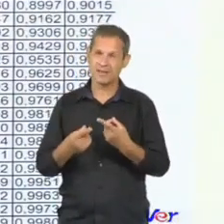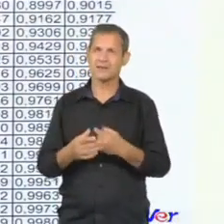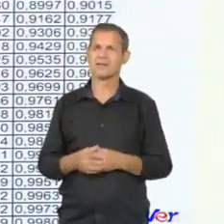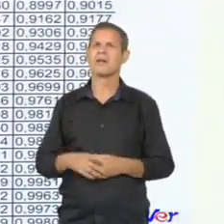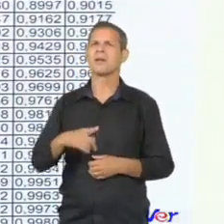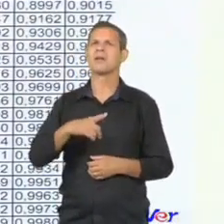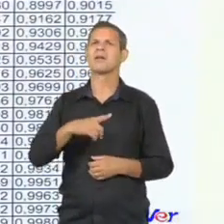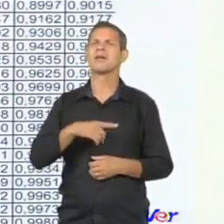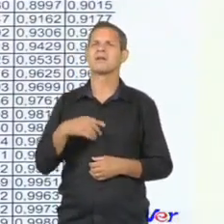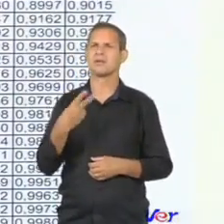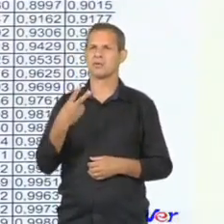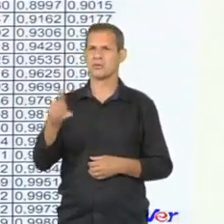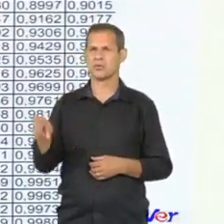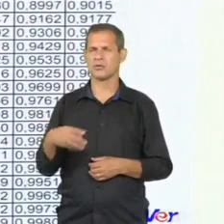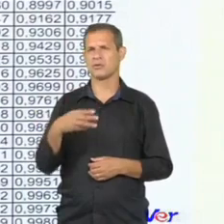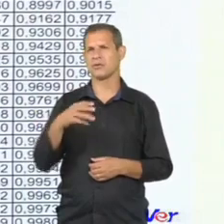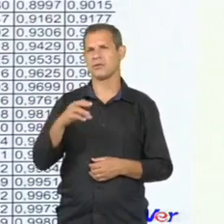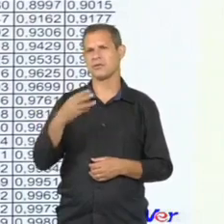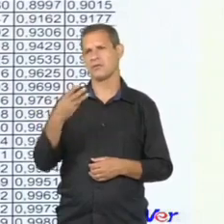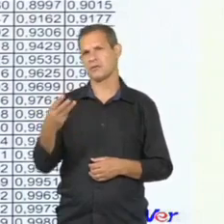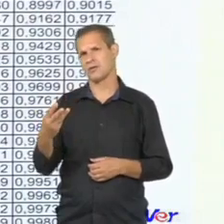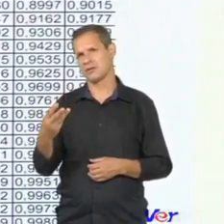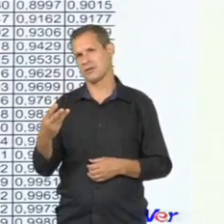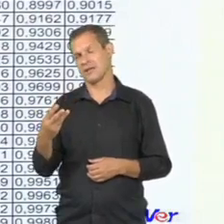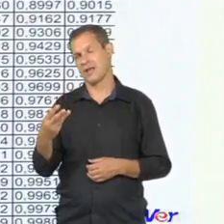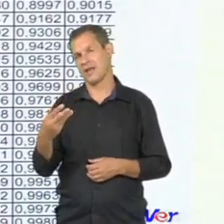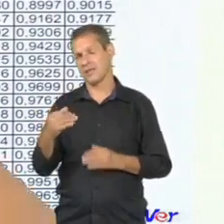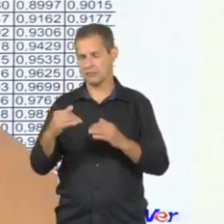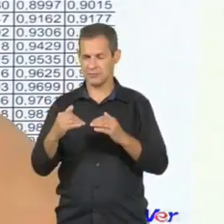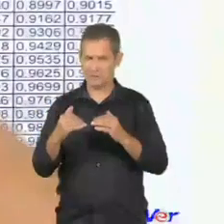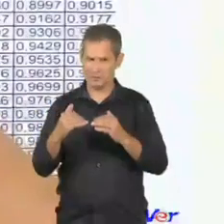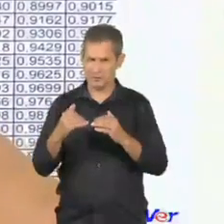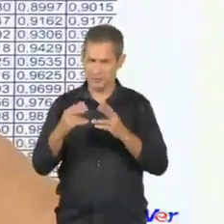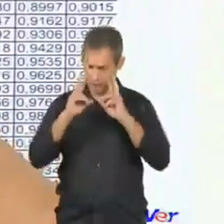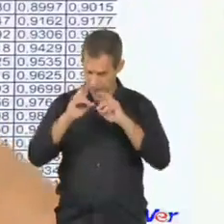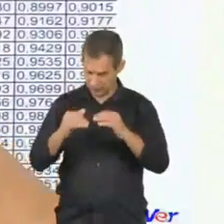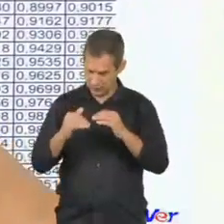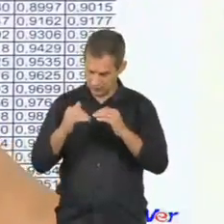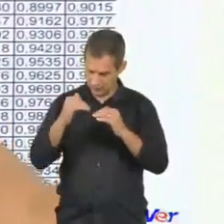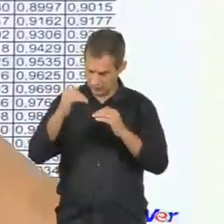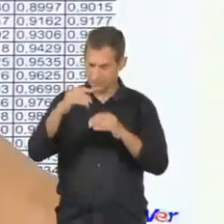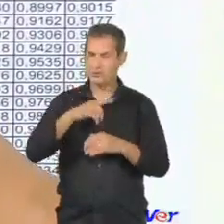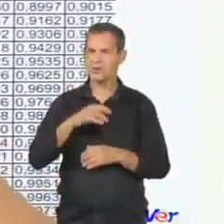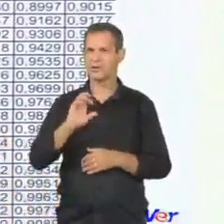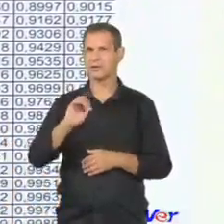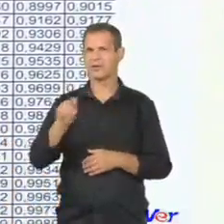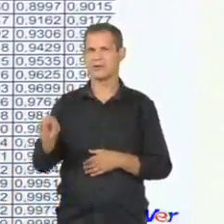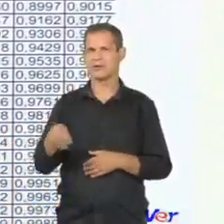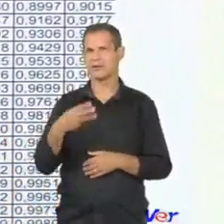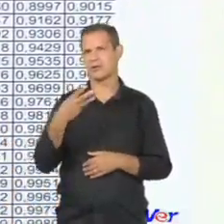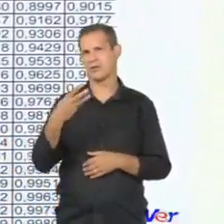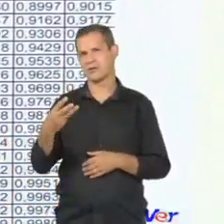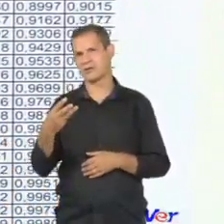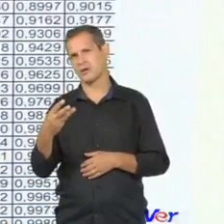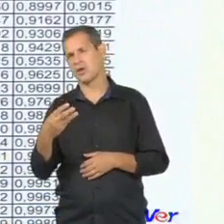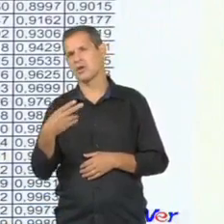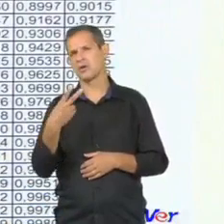extremidades eu tenho 2,3 aqui e subindo aqui eu tenho o 0,3, ou seja,